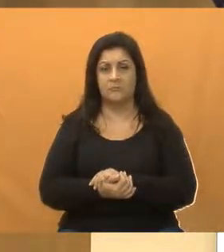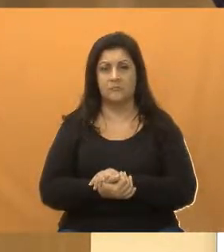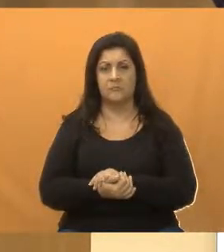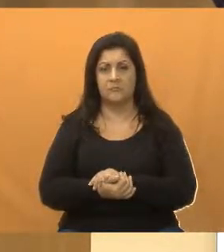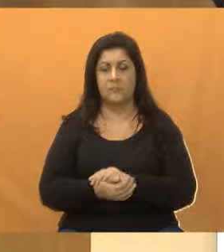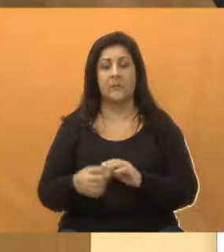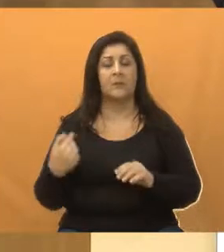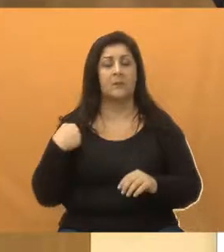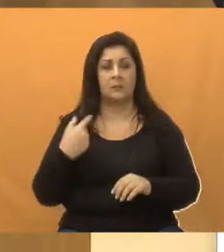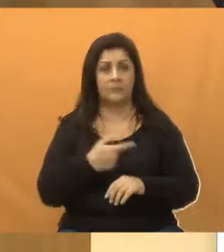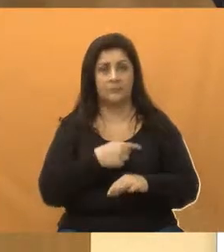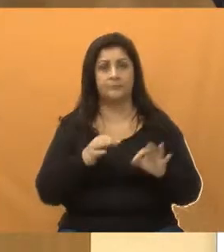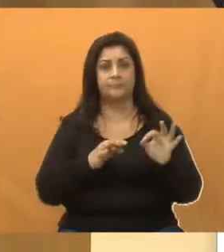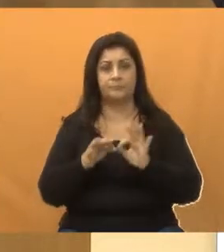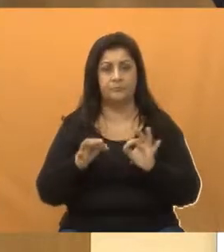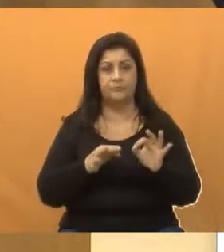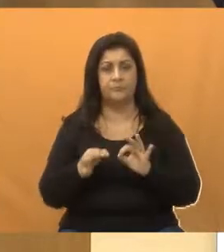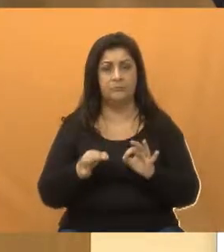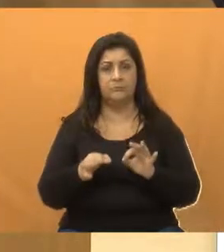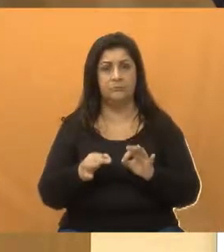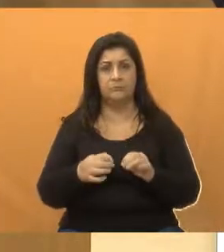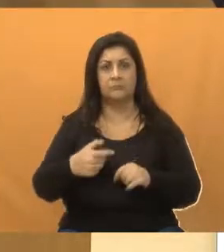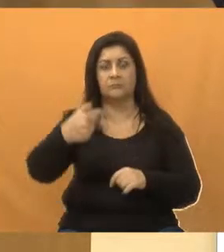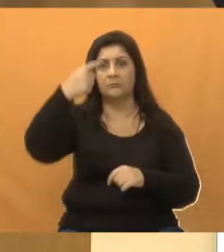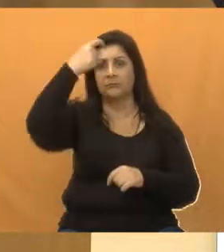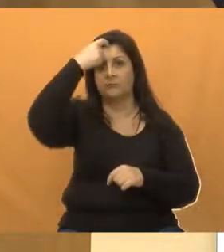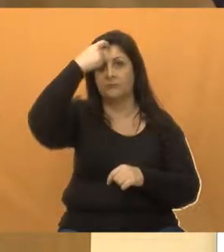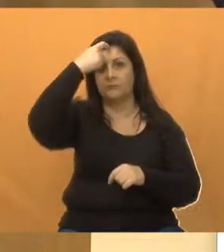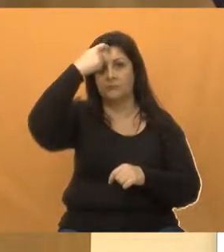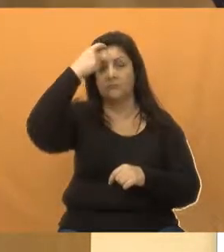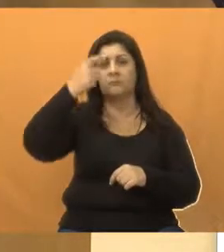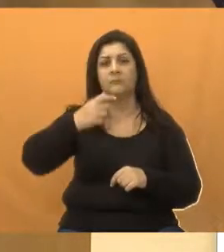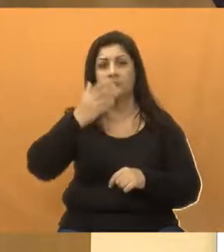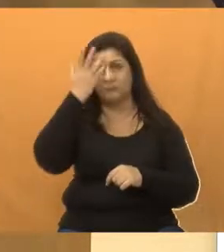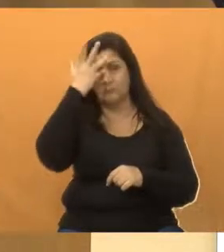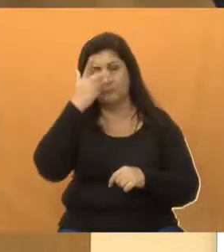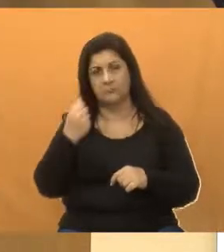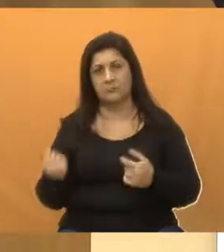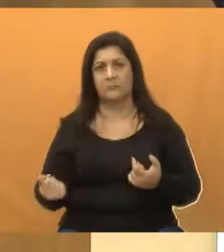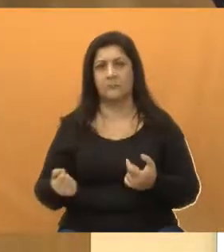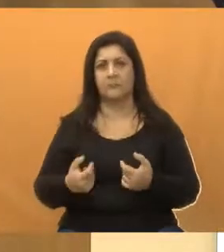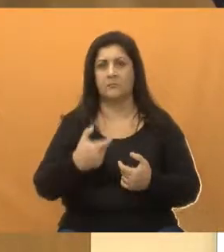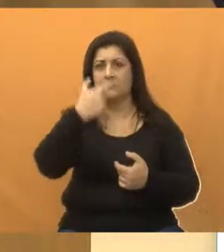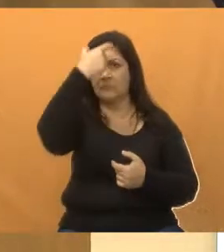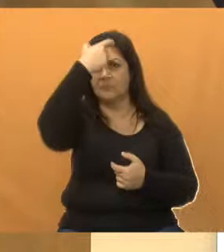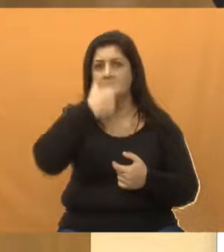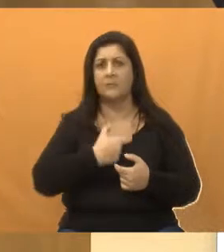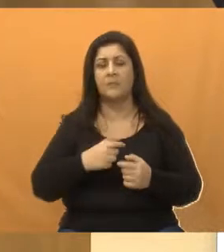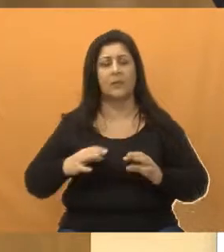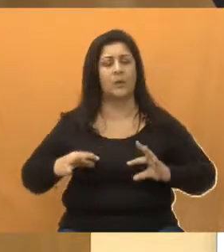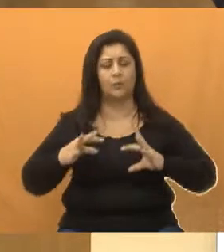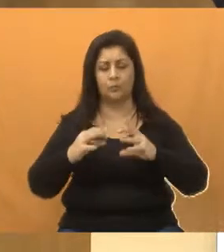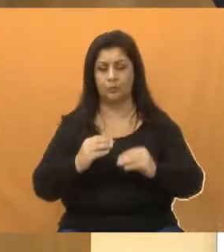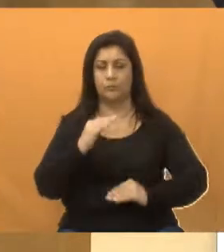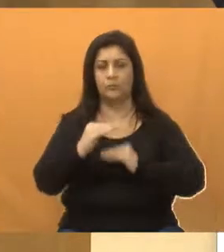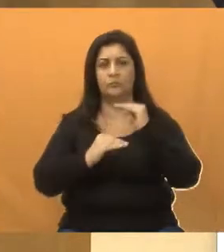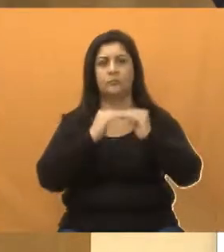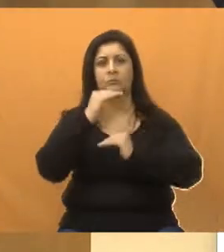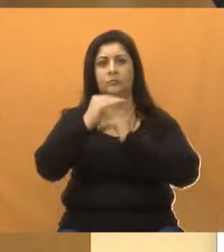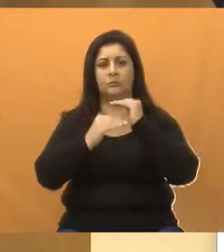literatura, a gente forma, Aderbal, a personalidade das nossas crianças, o caráter, todo o desenvolvimento